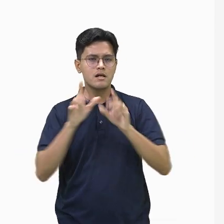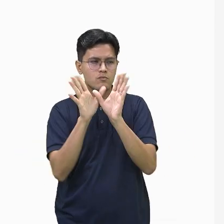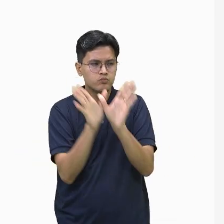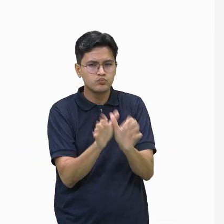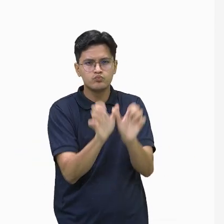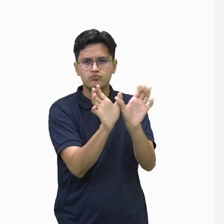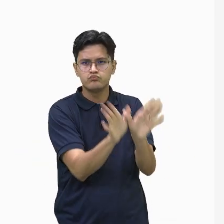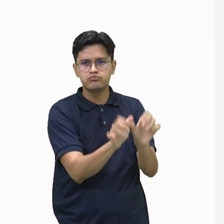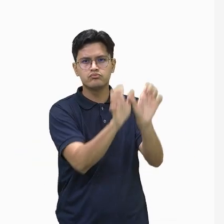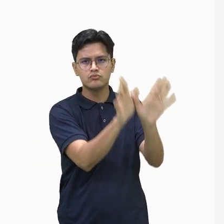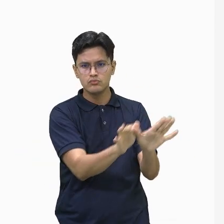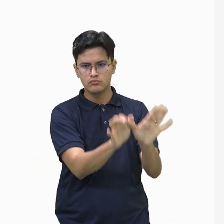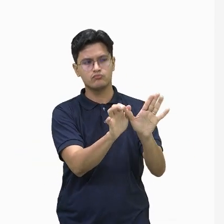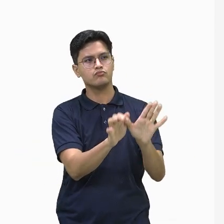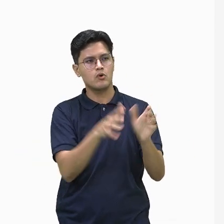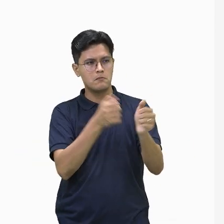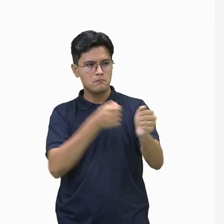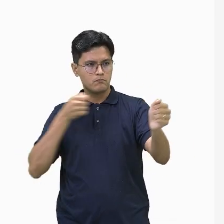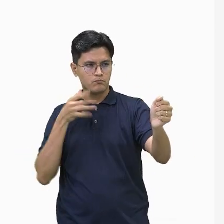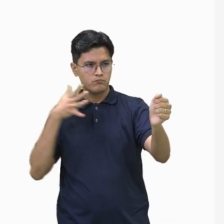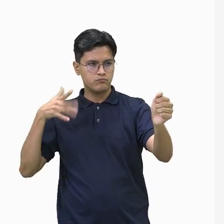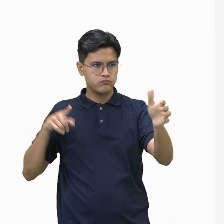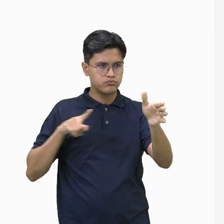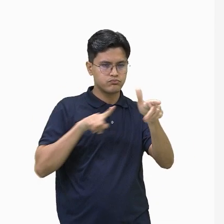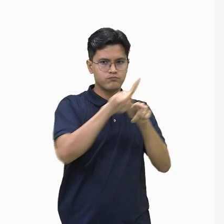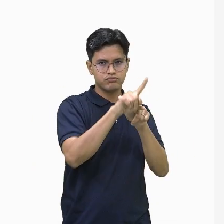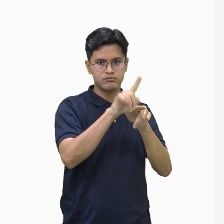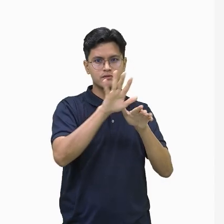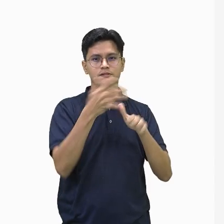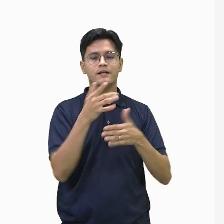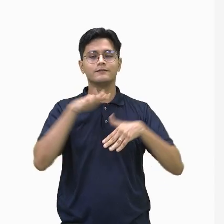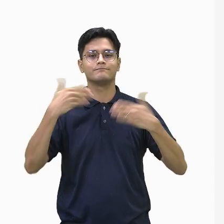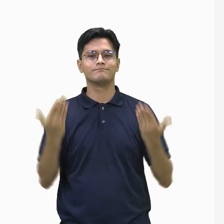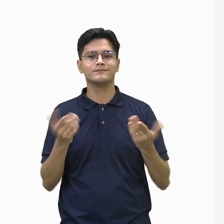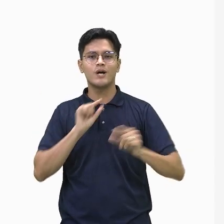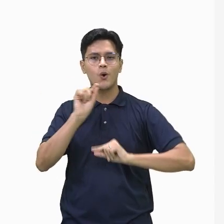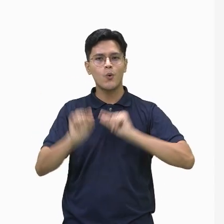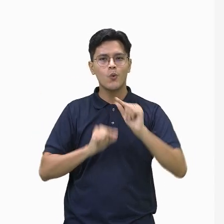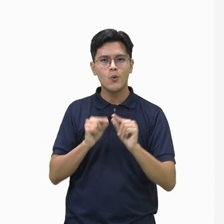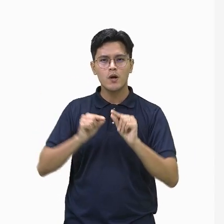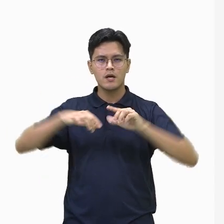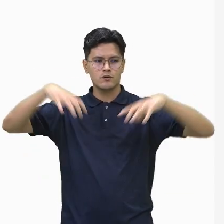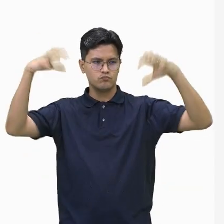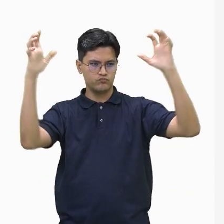varou-te a flecha do destino, astro, engoliu-te o temporal do